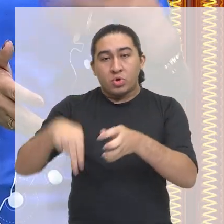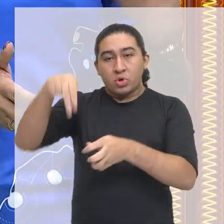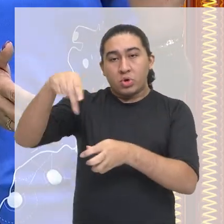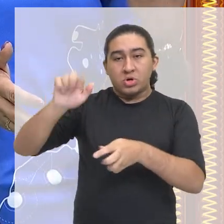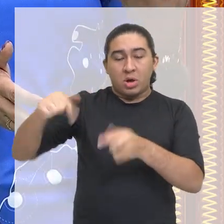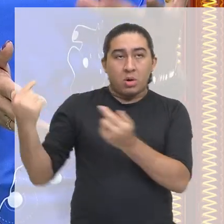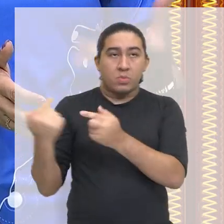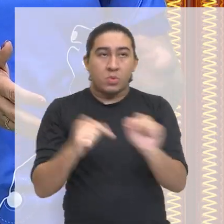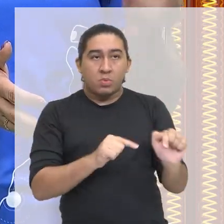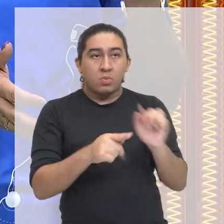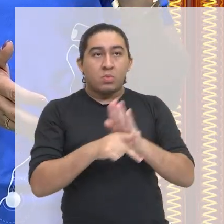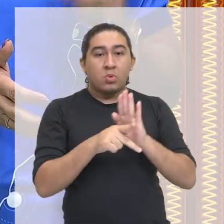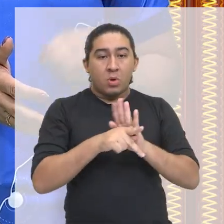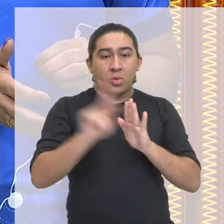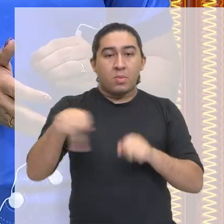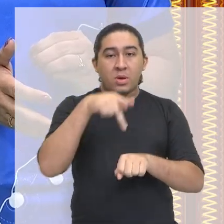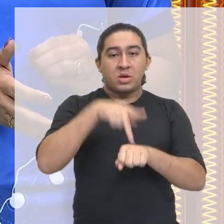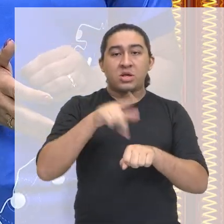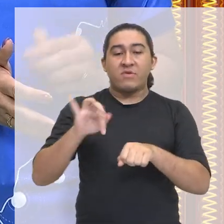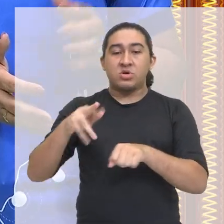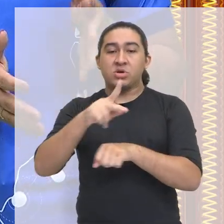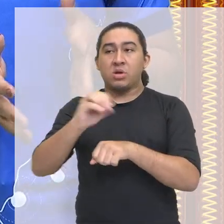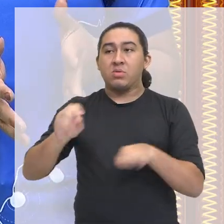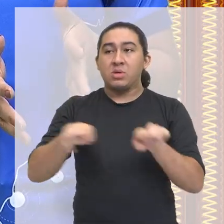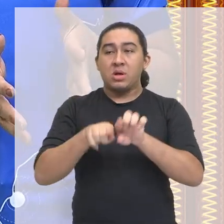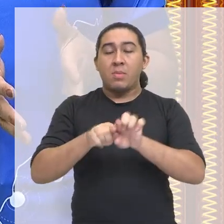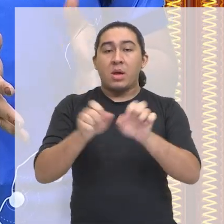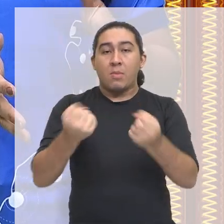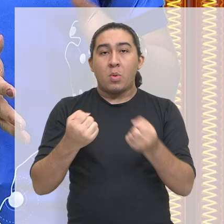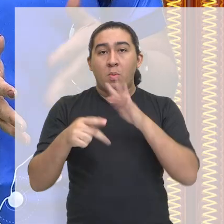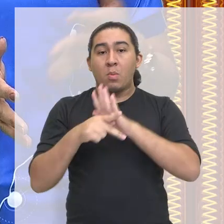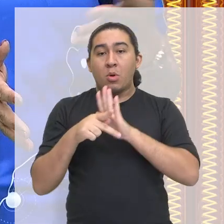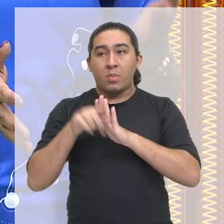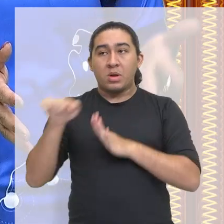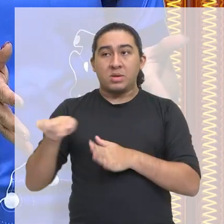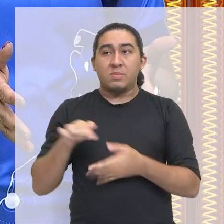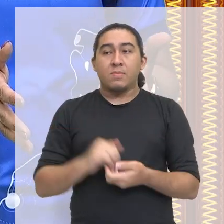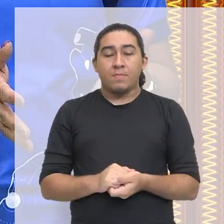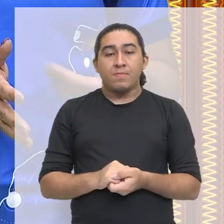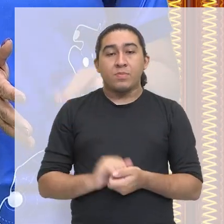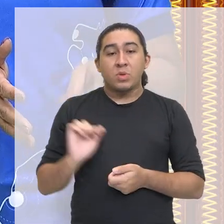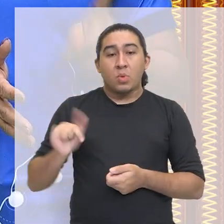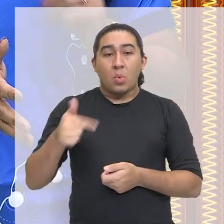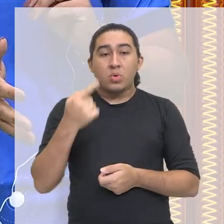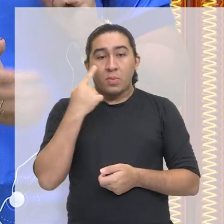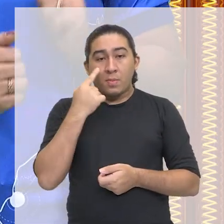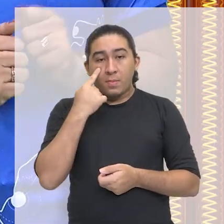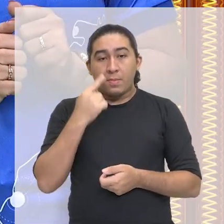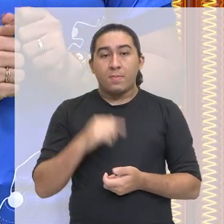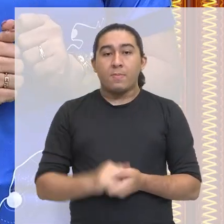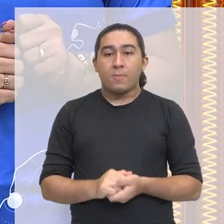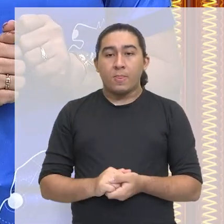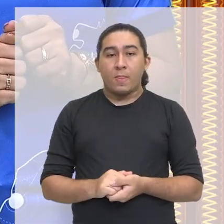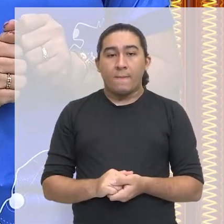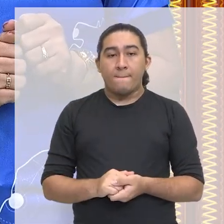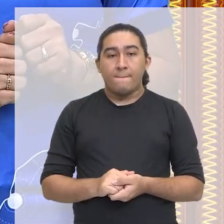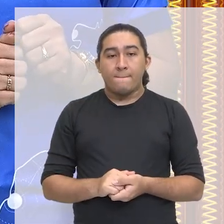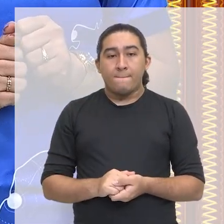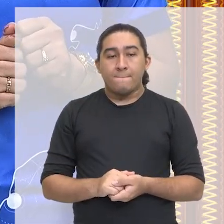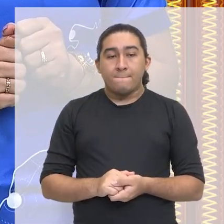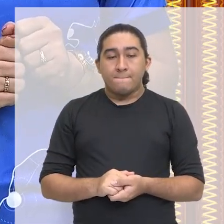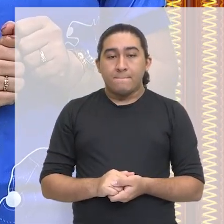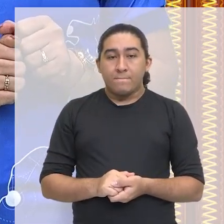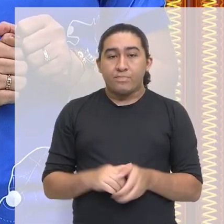os opositores do Talibã no Afeganistão, conseguiram derrubar o regime talibã. O nosso próximo tópico vai